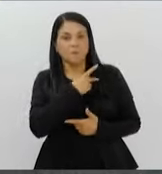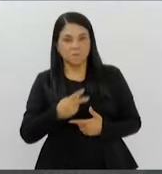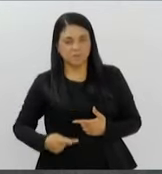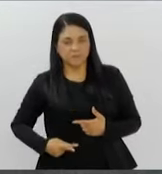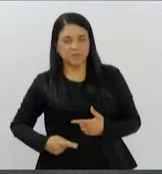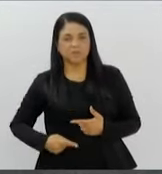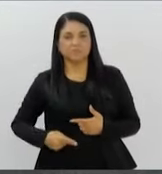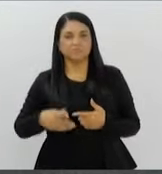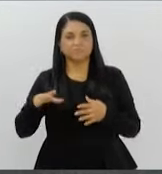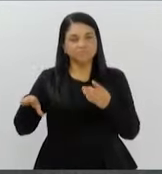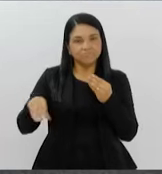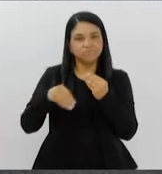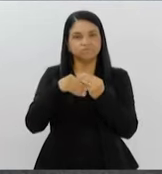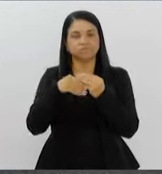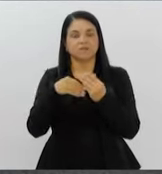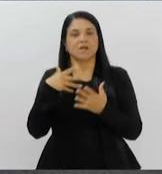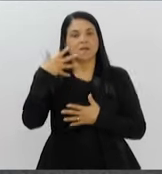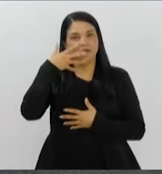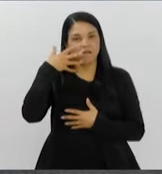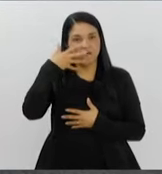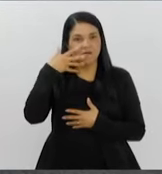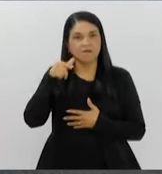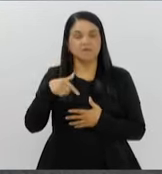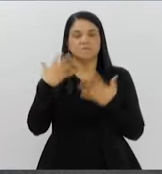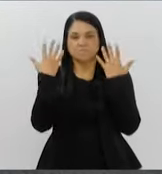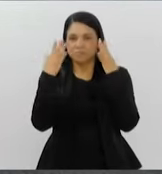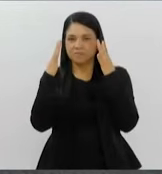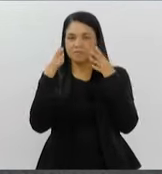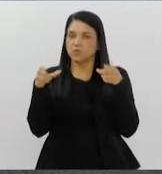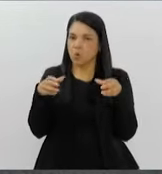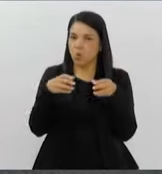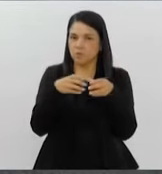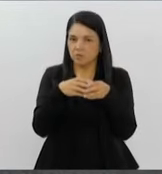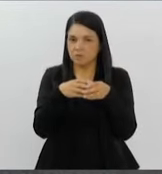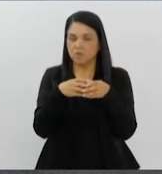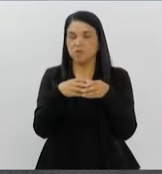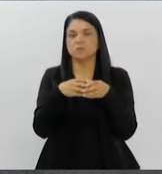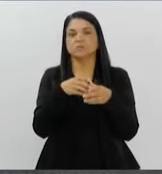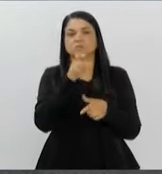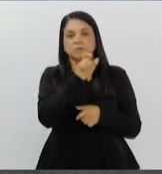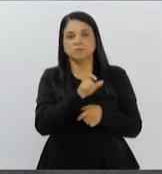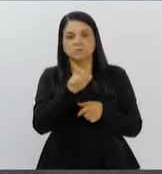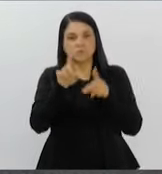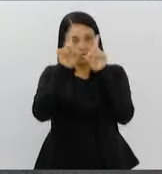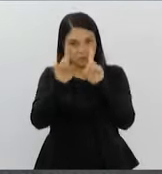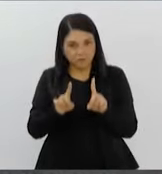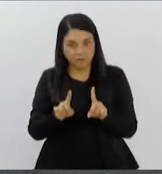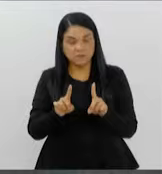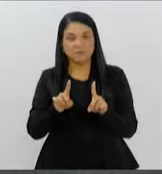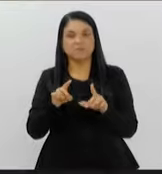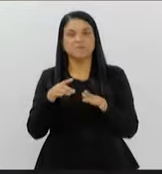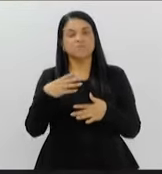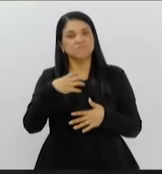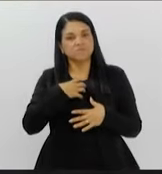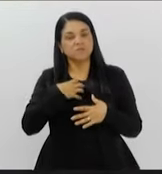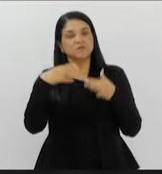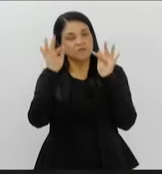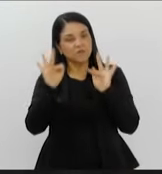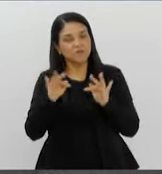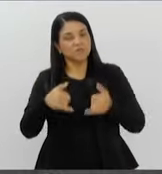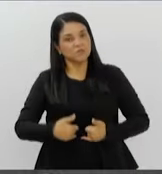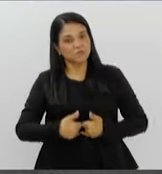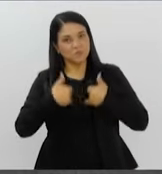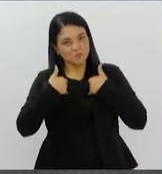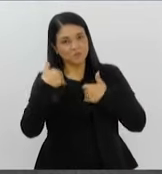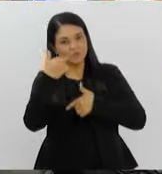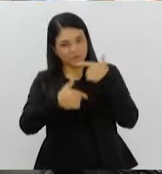rapidamente, aproveito para parabenizar, né, a condução de Vossa Excelência na Comissão das Pessoas com Deficiência. Muito, muito feliz com a sua condução, muito orgulhosa do seu